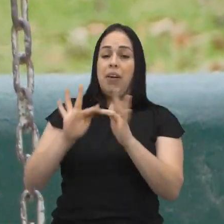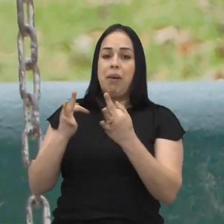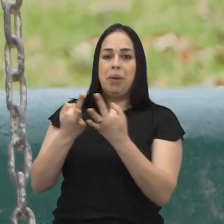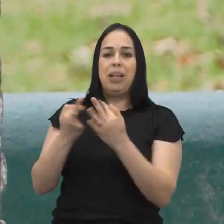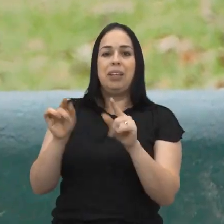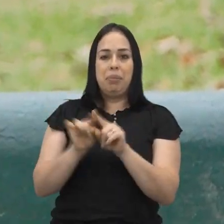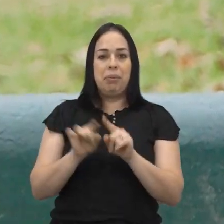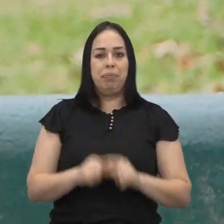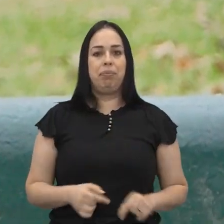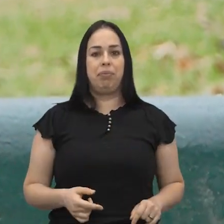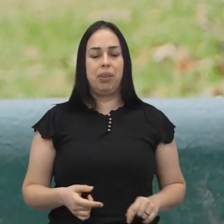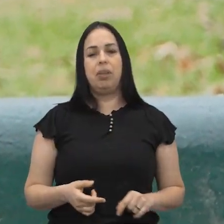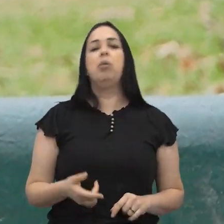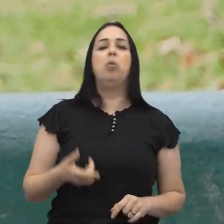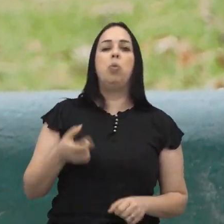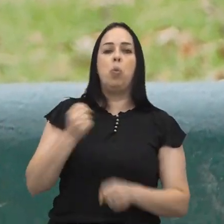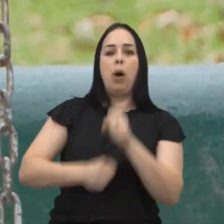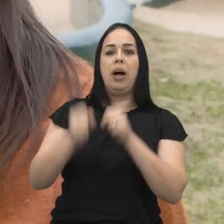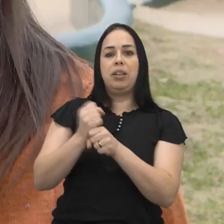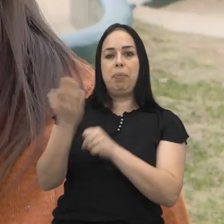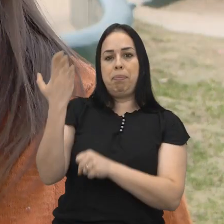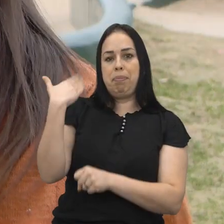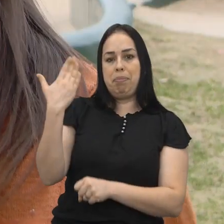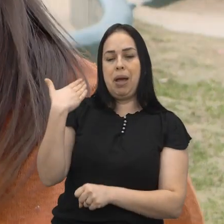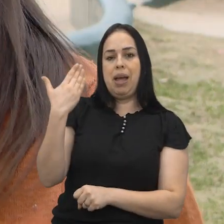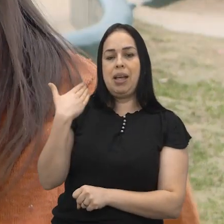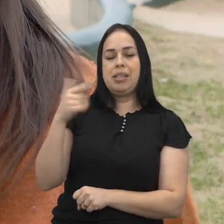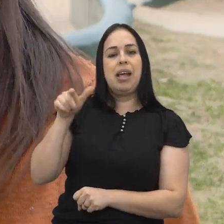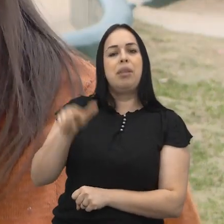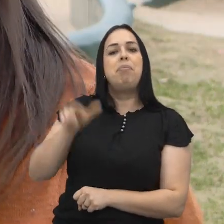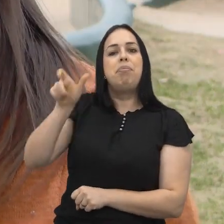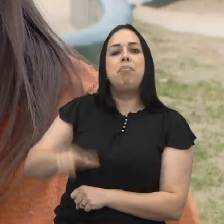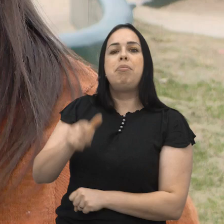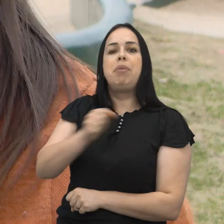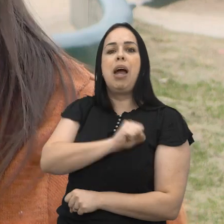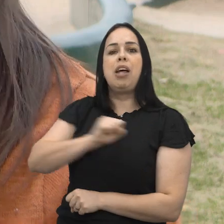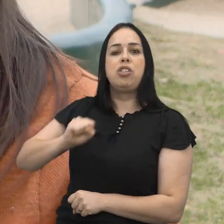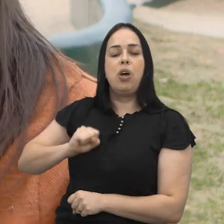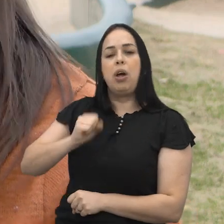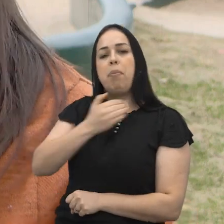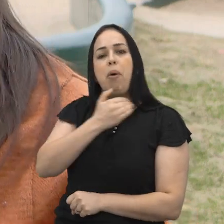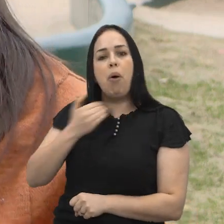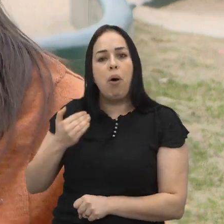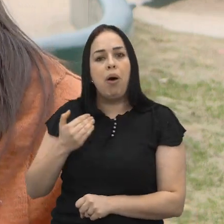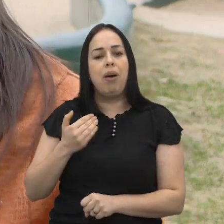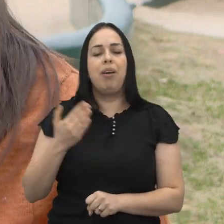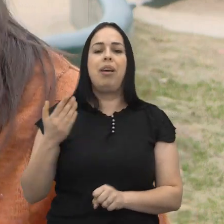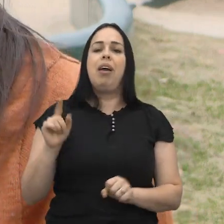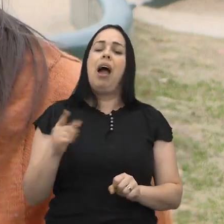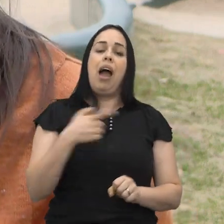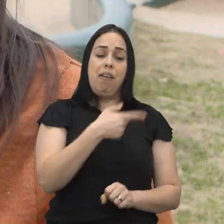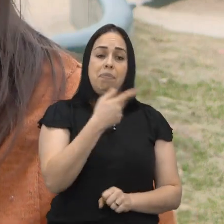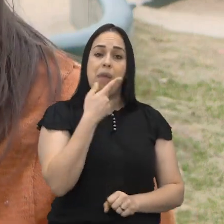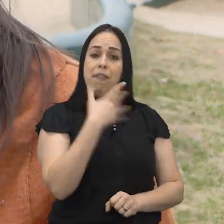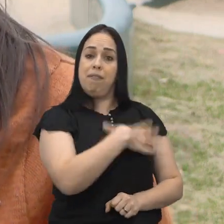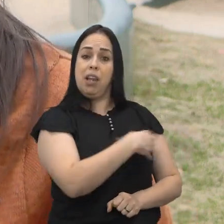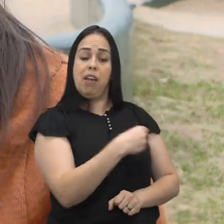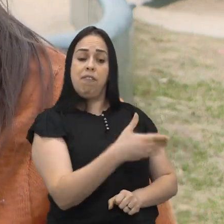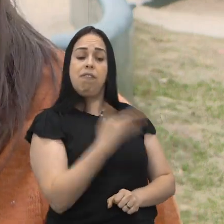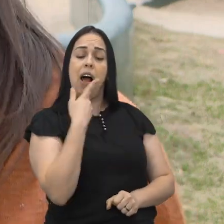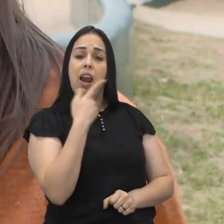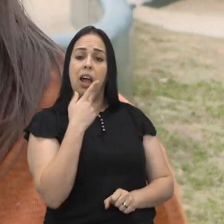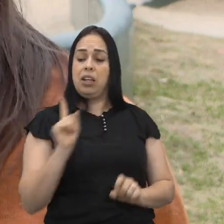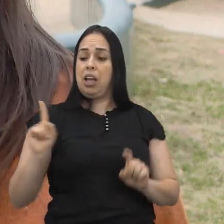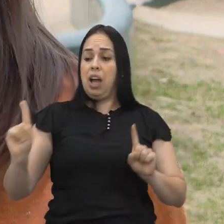vai permanecer viva em toda a família o ano passado perdemos a minha sogra então a mait fala a vovó tá bem